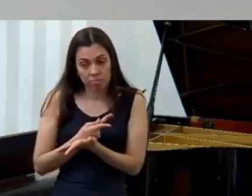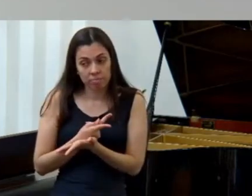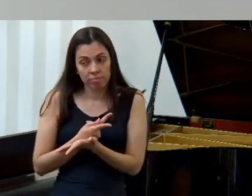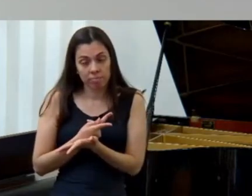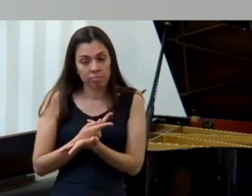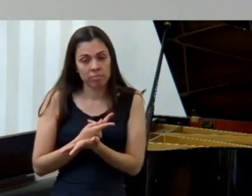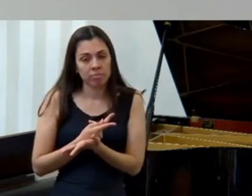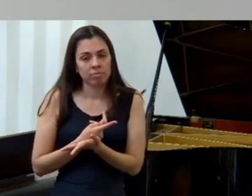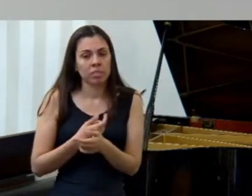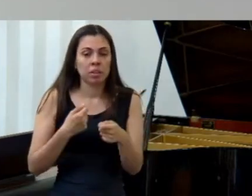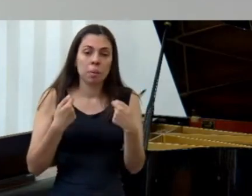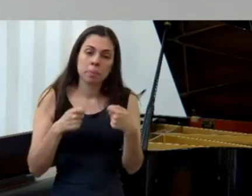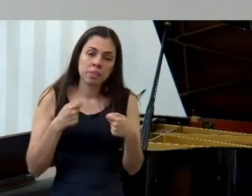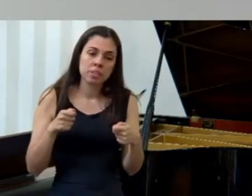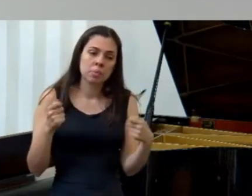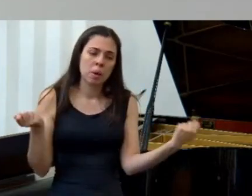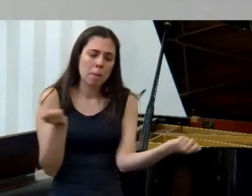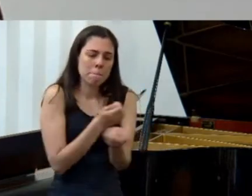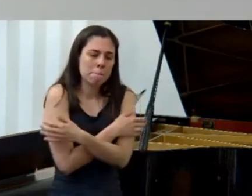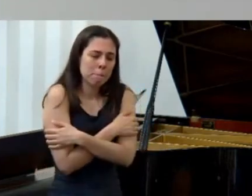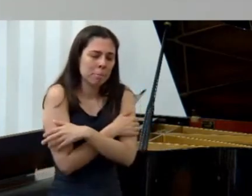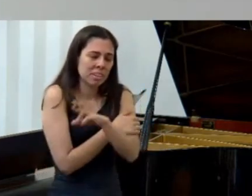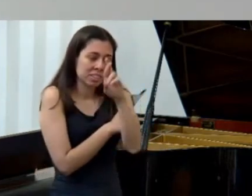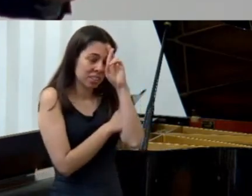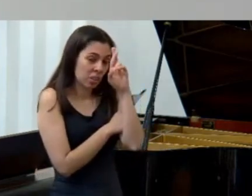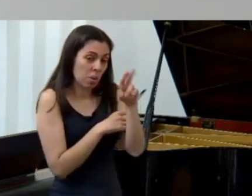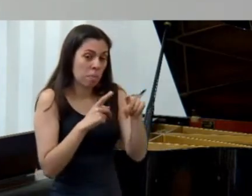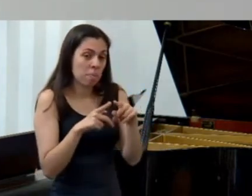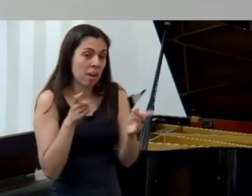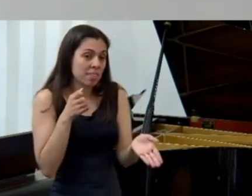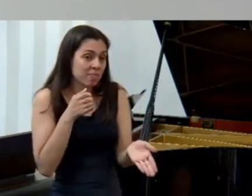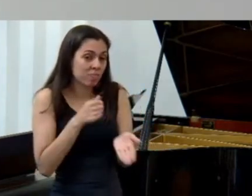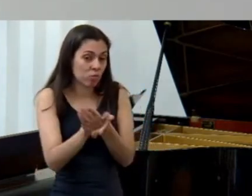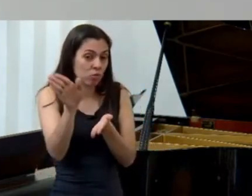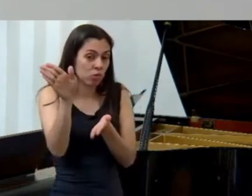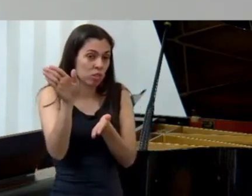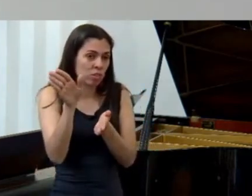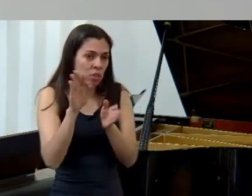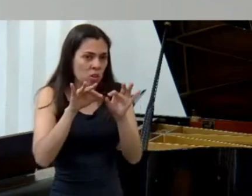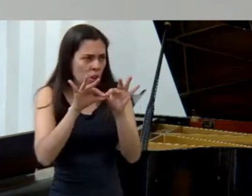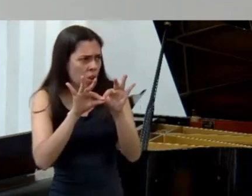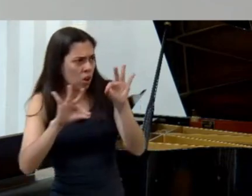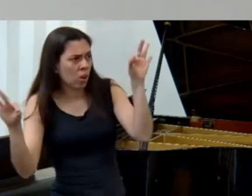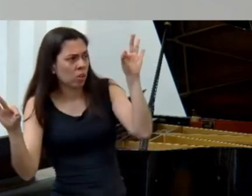Deveríamos correr para os braços do Senhor e muitas vezes fugimos do Senhor.